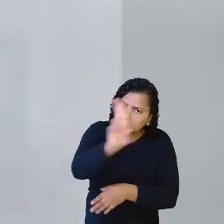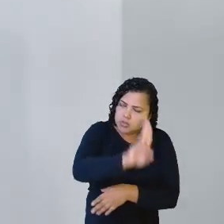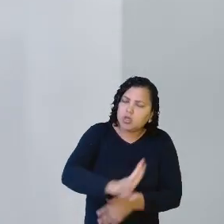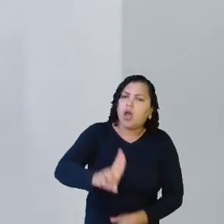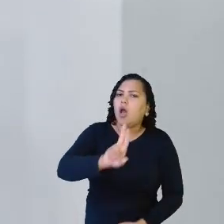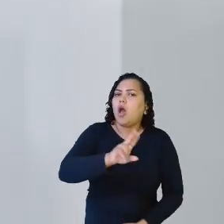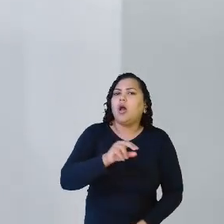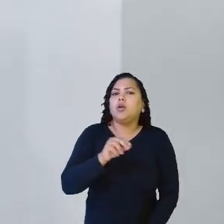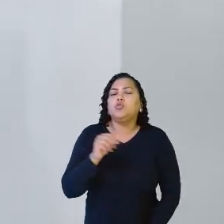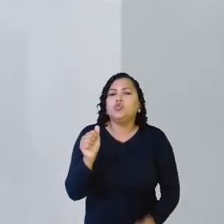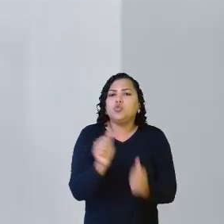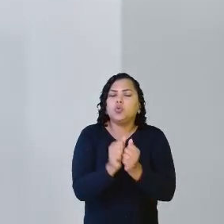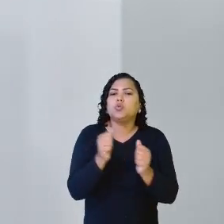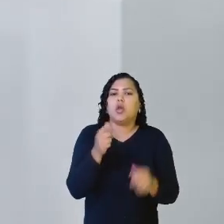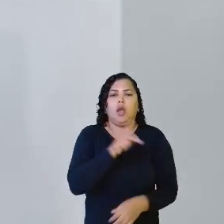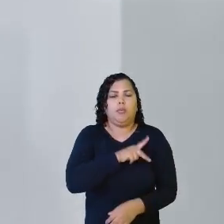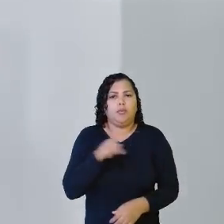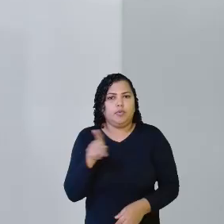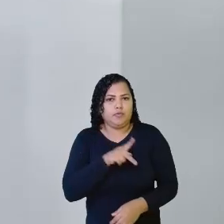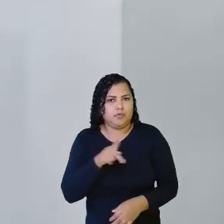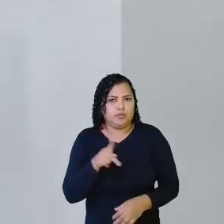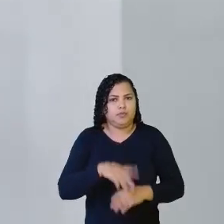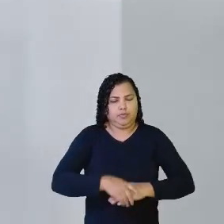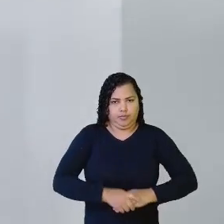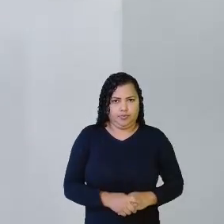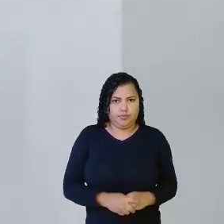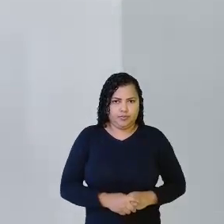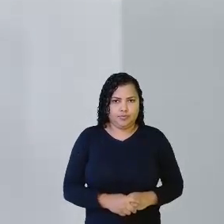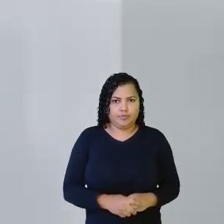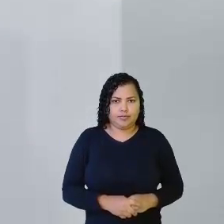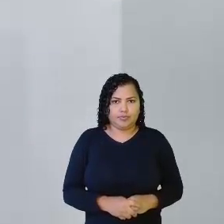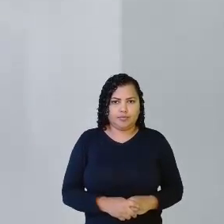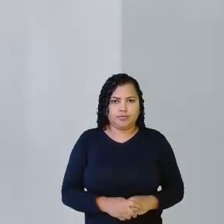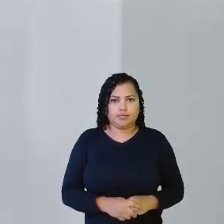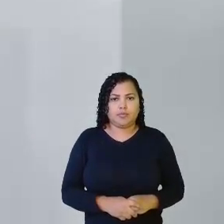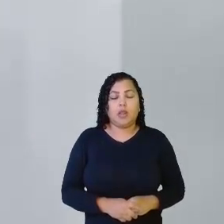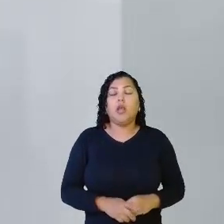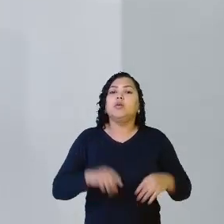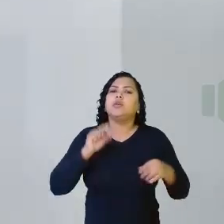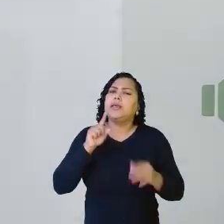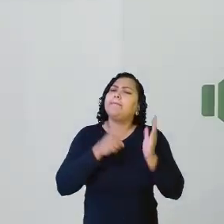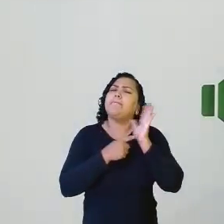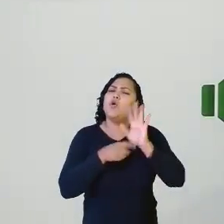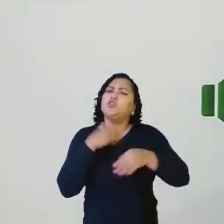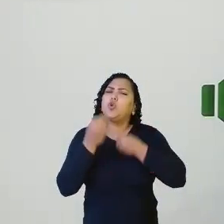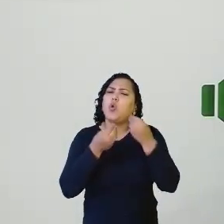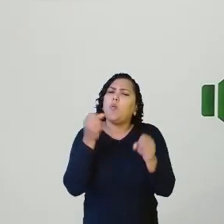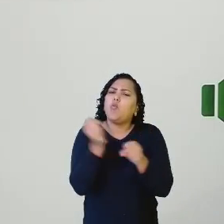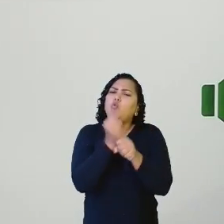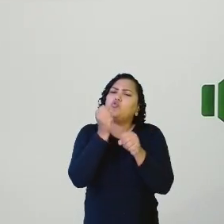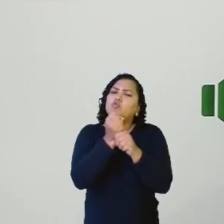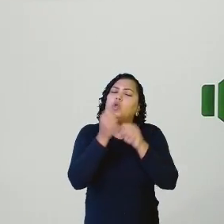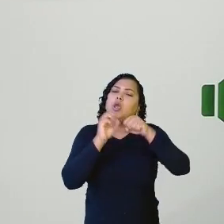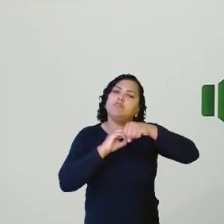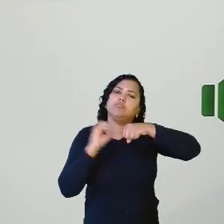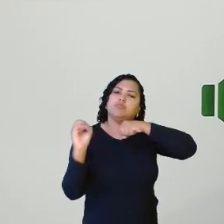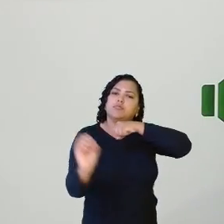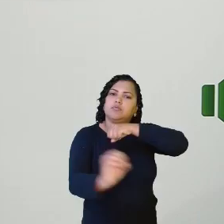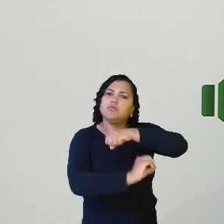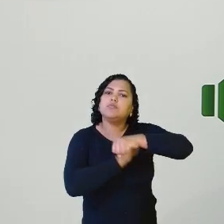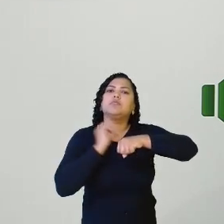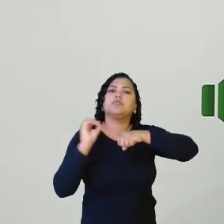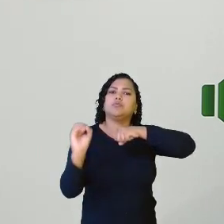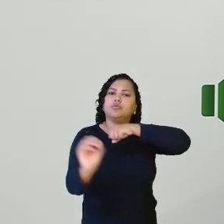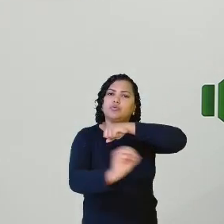ver com a professora e produzir esse protótipo do sistema solar. Vai utilizar o manual de